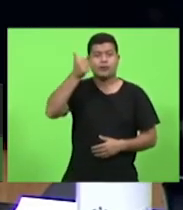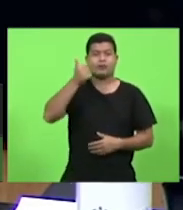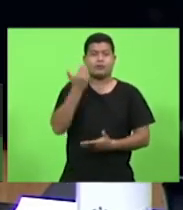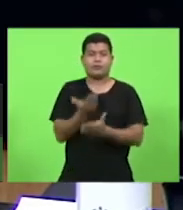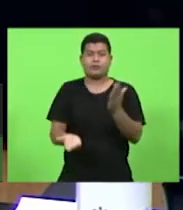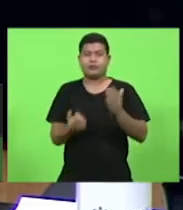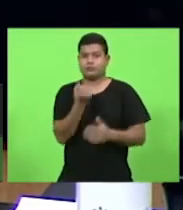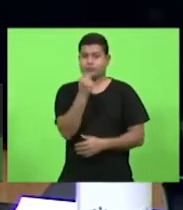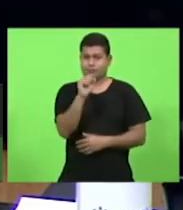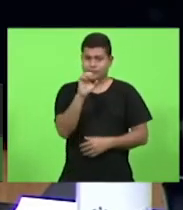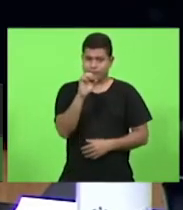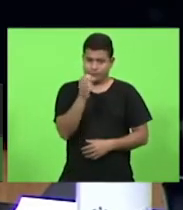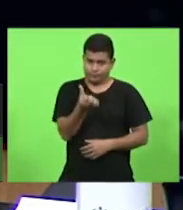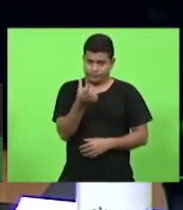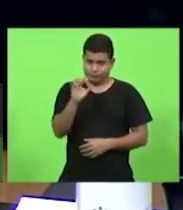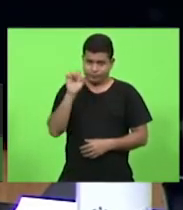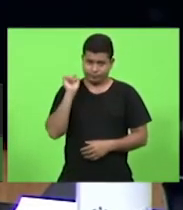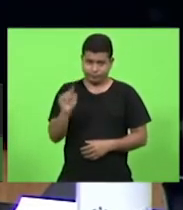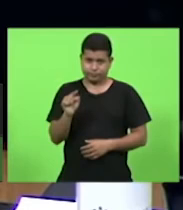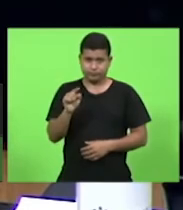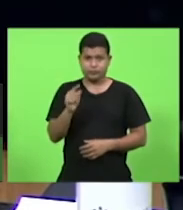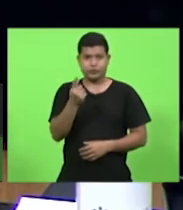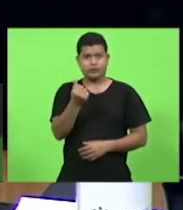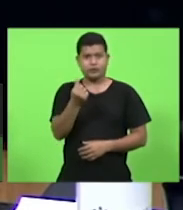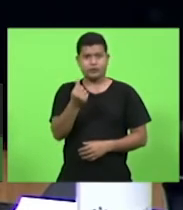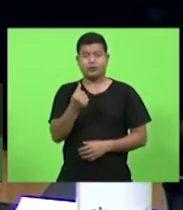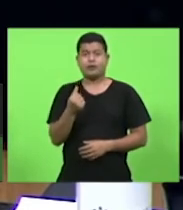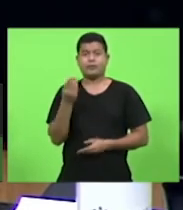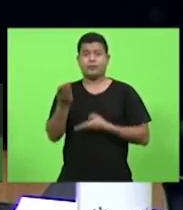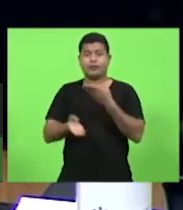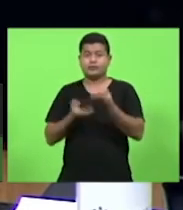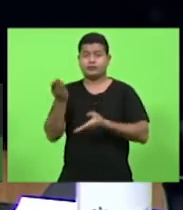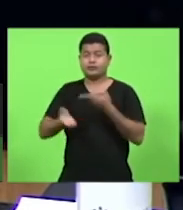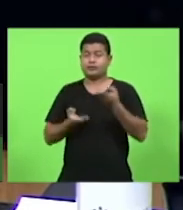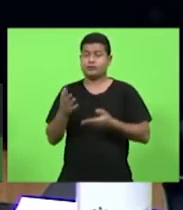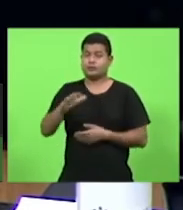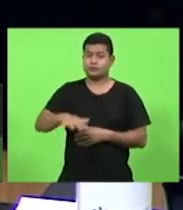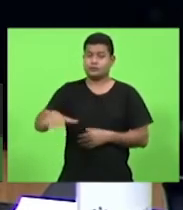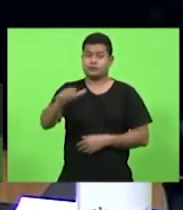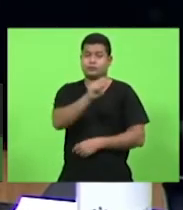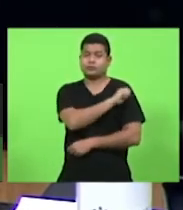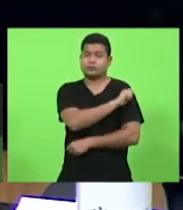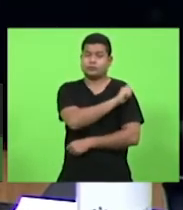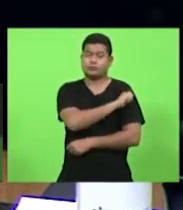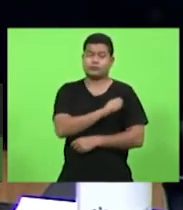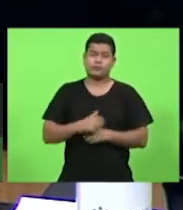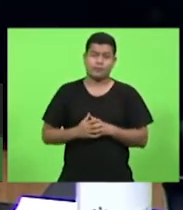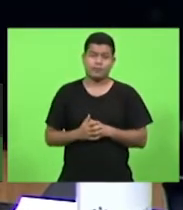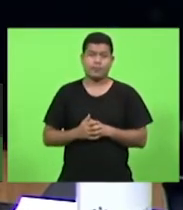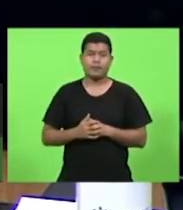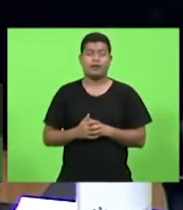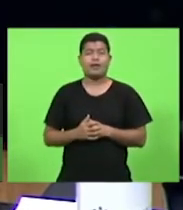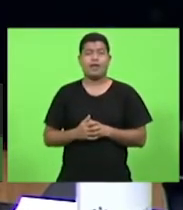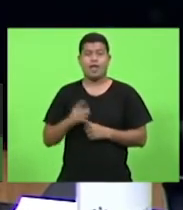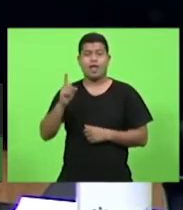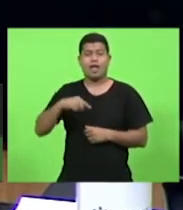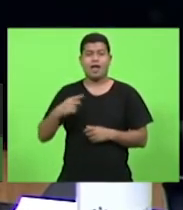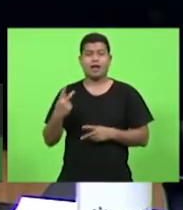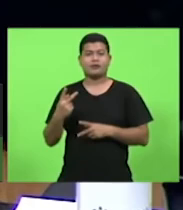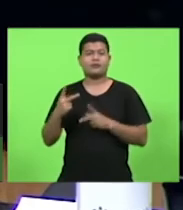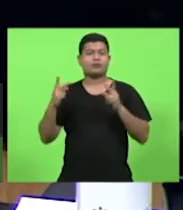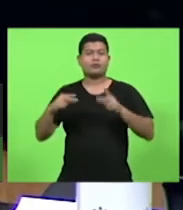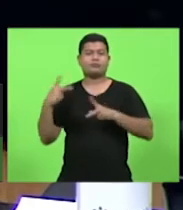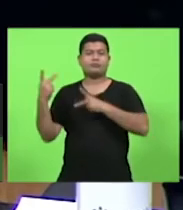perder 860.000 para assistência aos seus estudantes Este é o presente